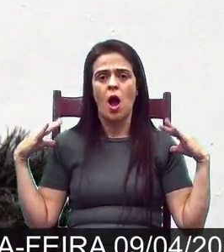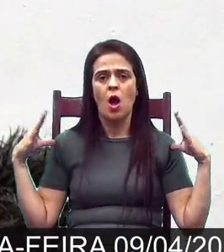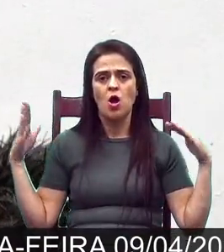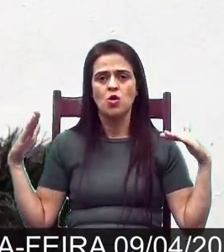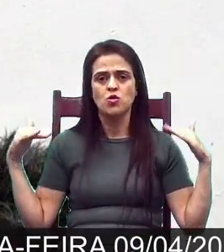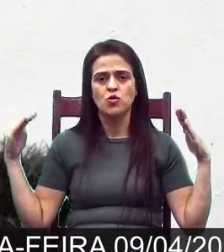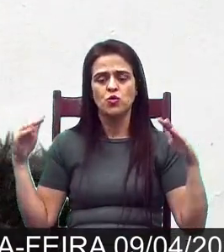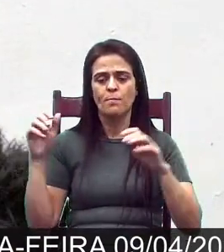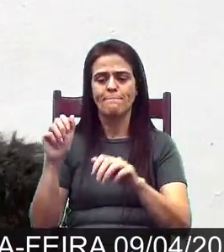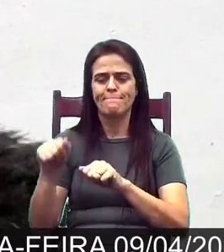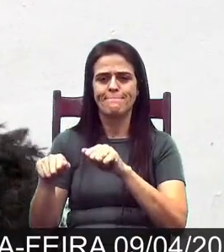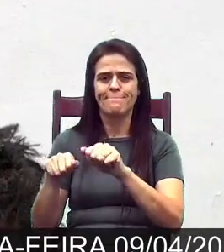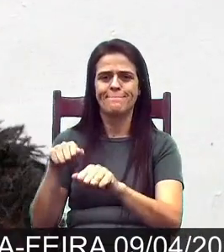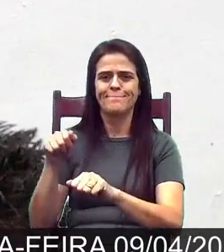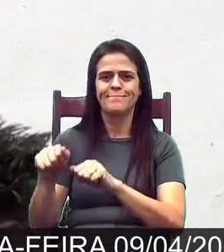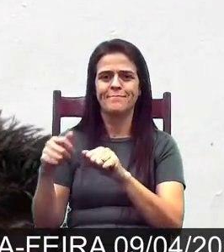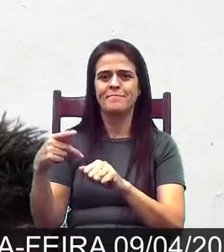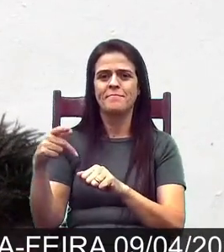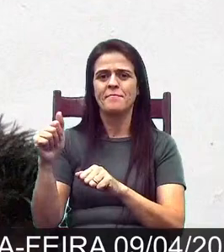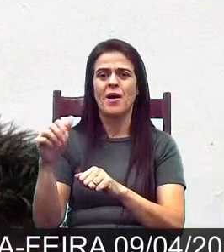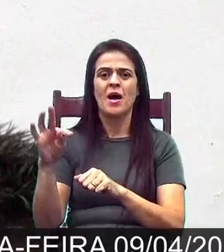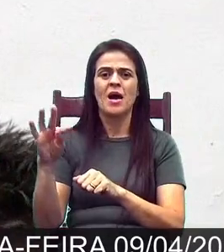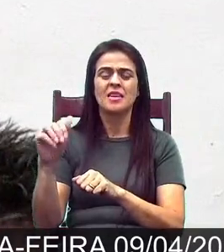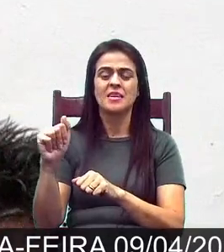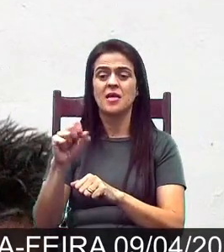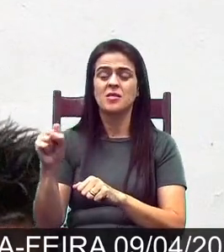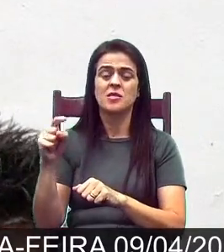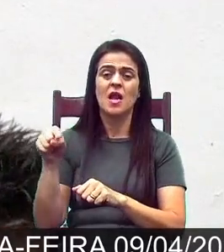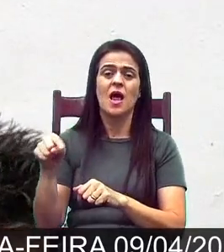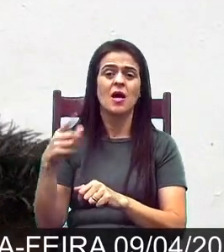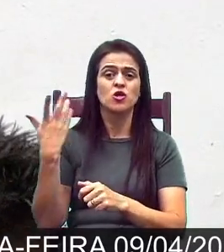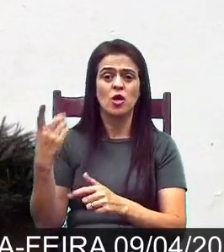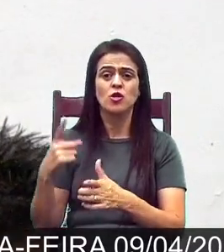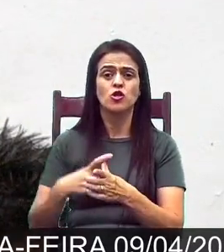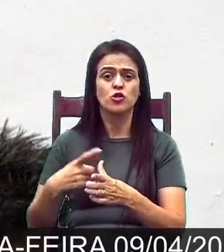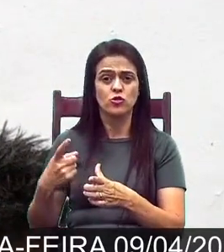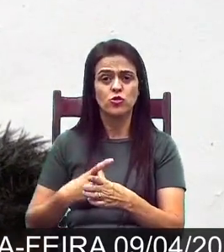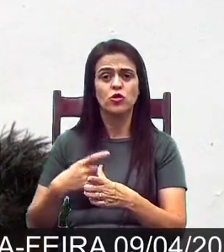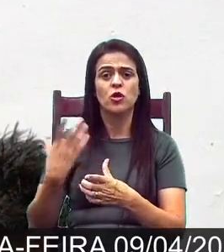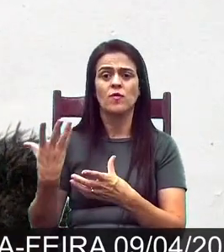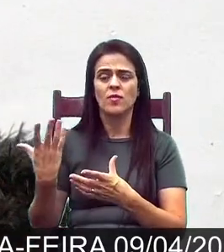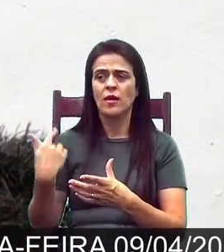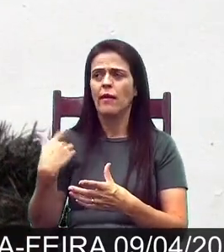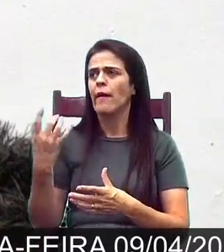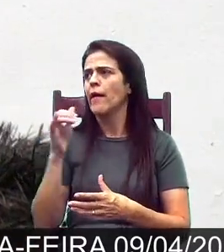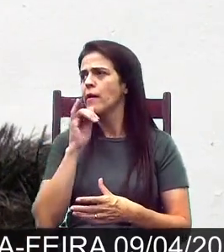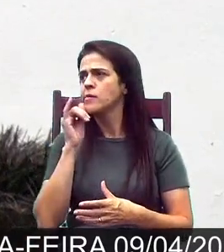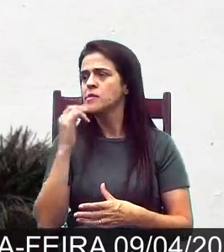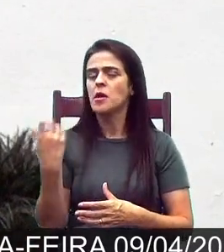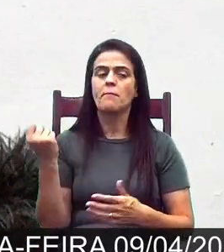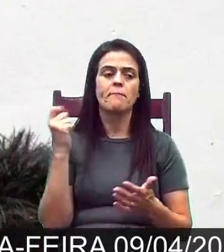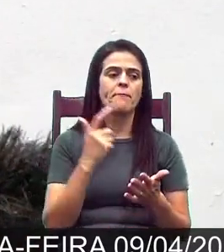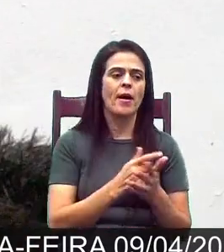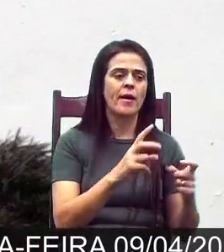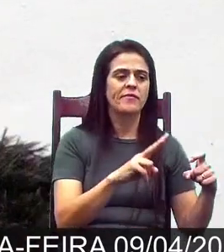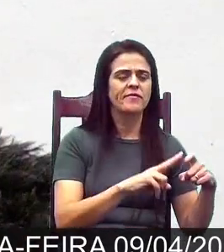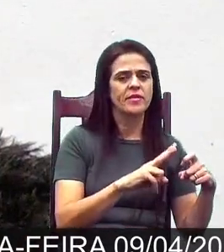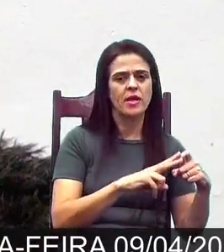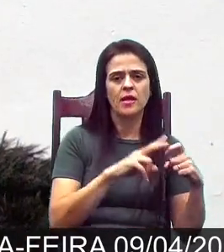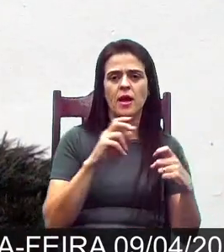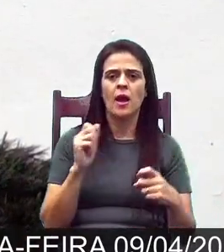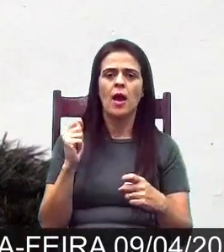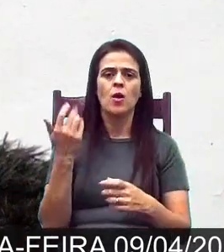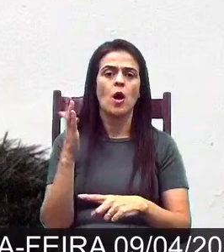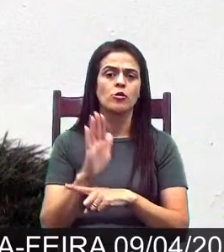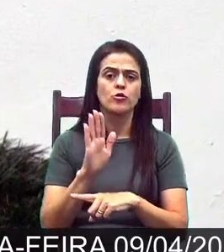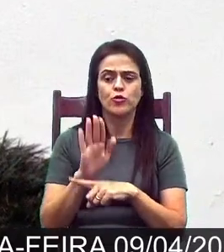algumas taxas, porque eles já têm altas dívidas ao levar esses animais para os veterinários, para socorrer, para